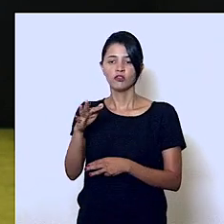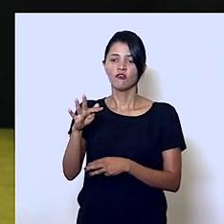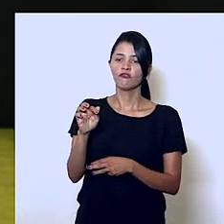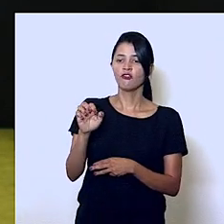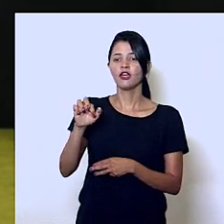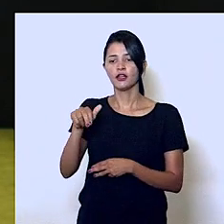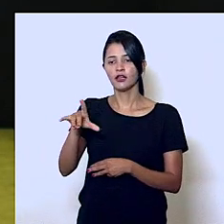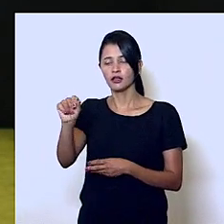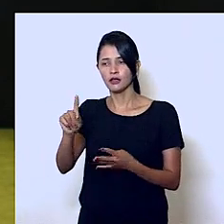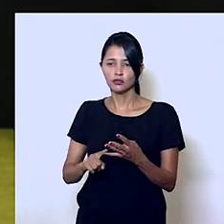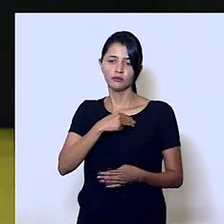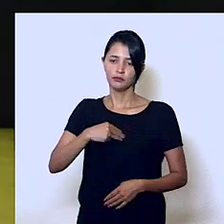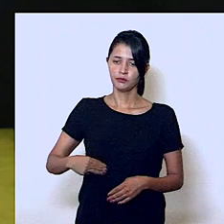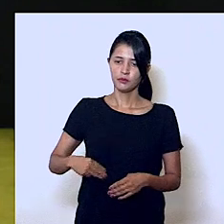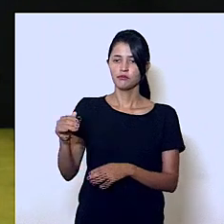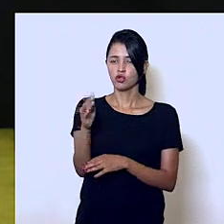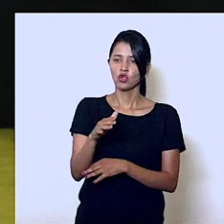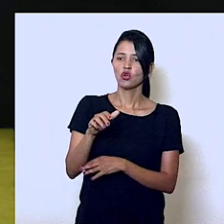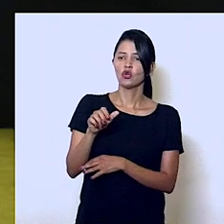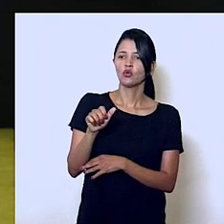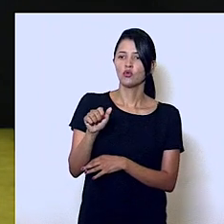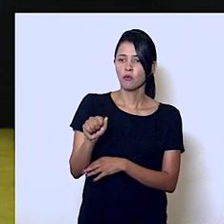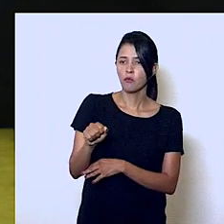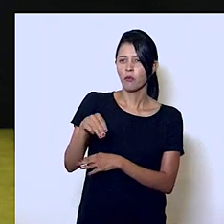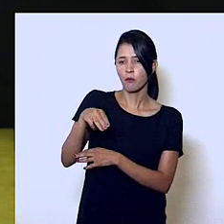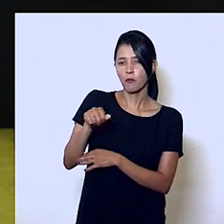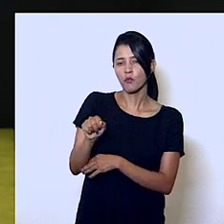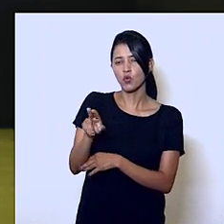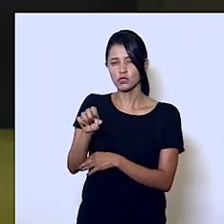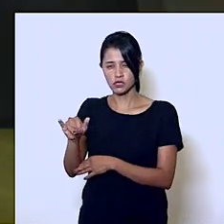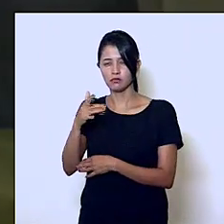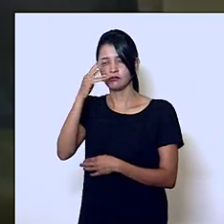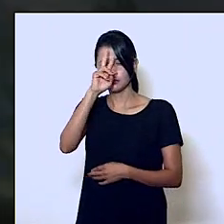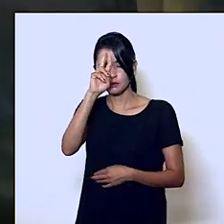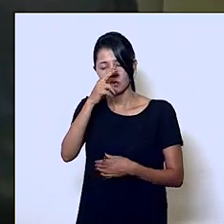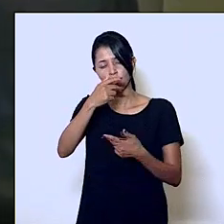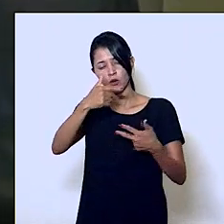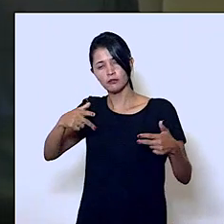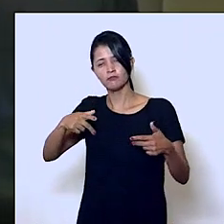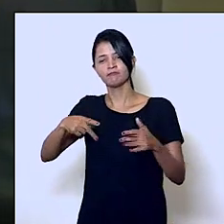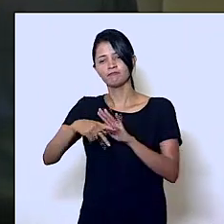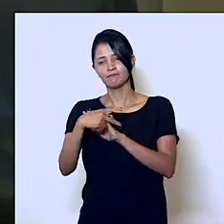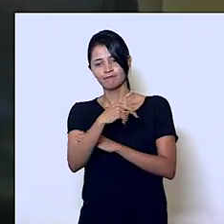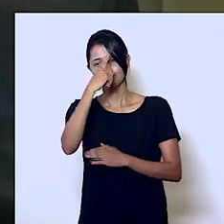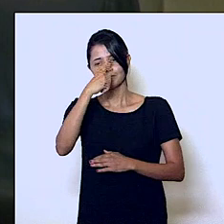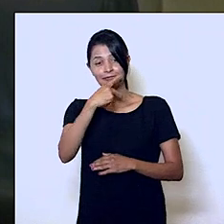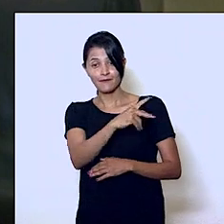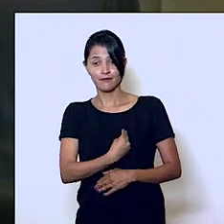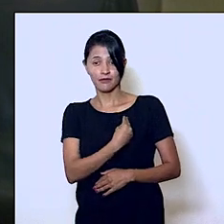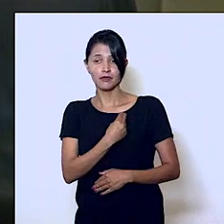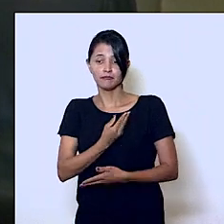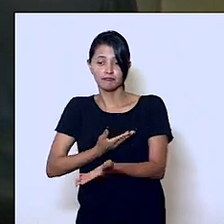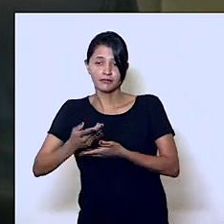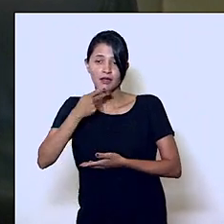Monteiro, pelos conhecimentos e memórias pessoais que compartilharam aqui, e, em particular, ministro